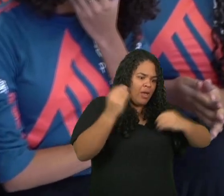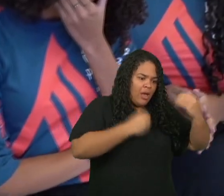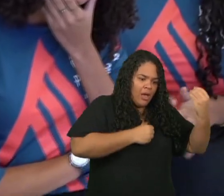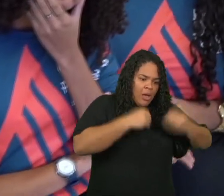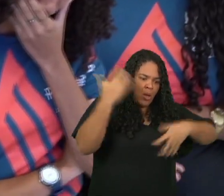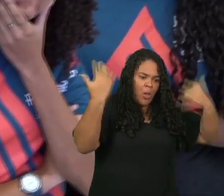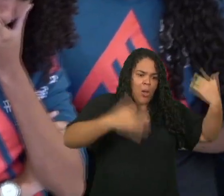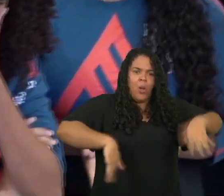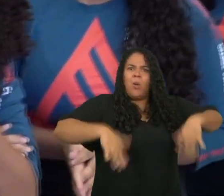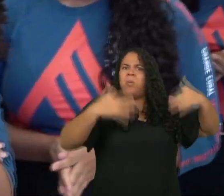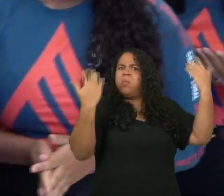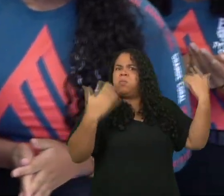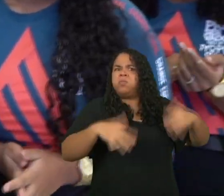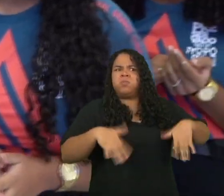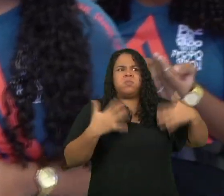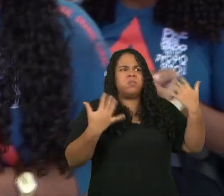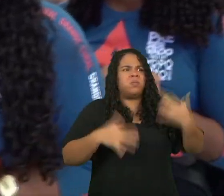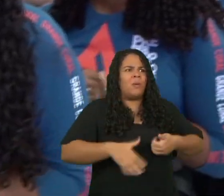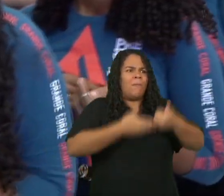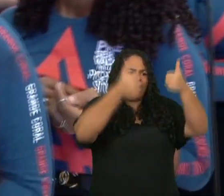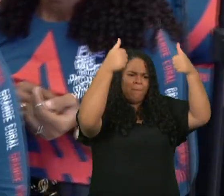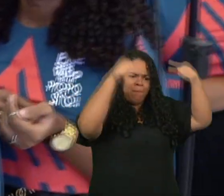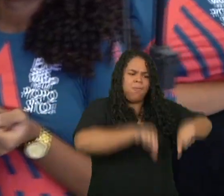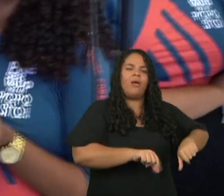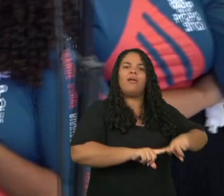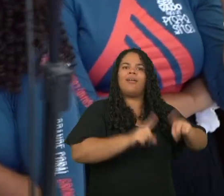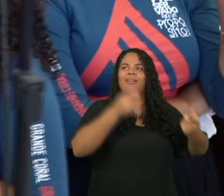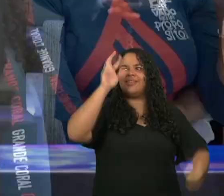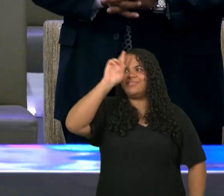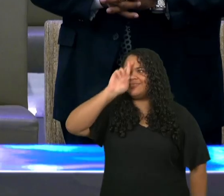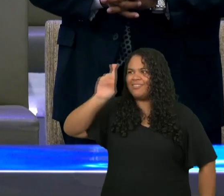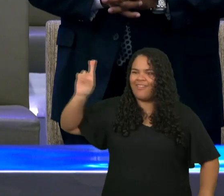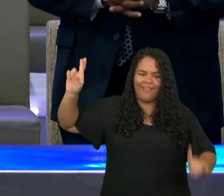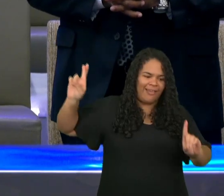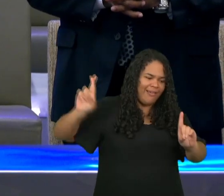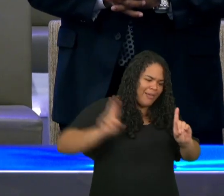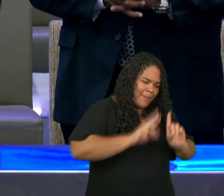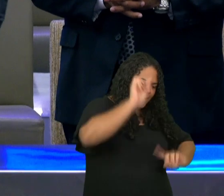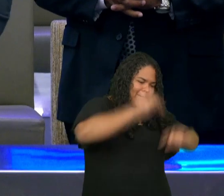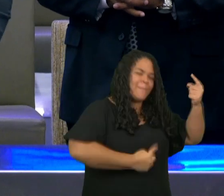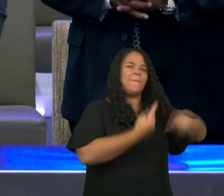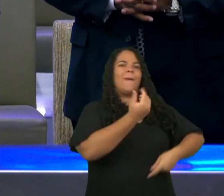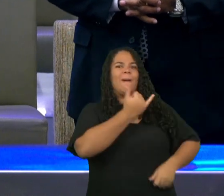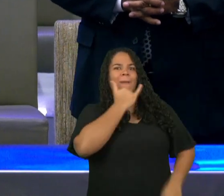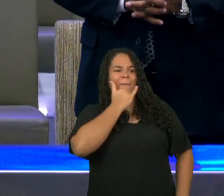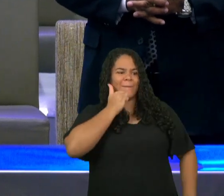mais escuros, se tornarão brancos como a branca neve.